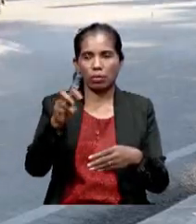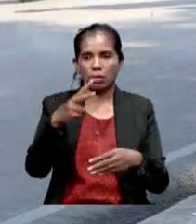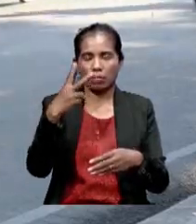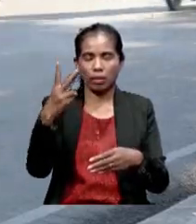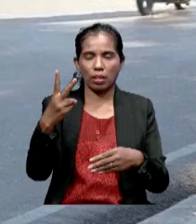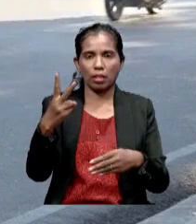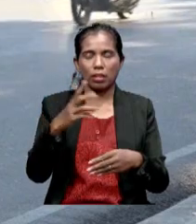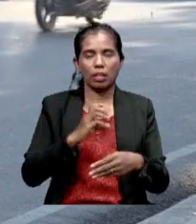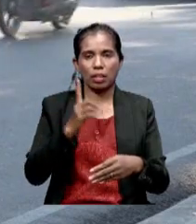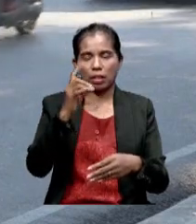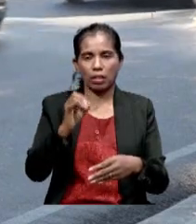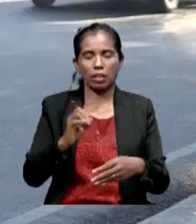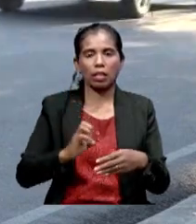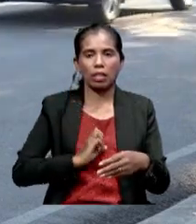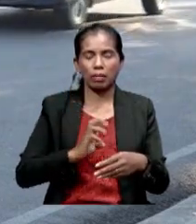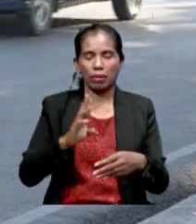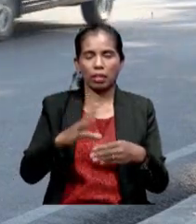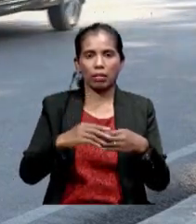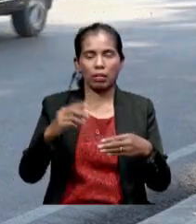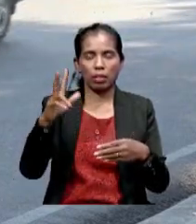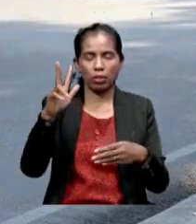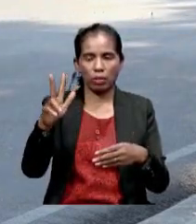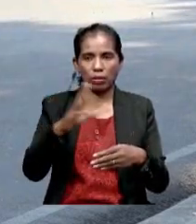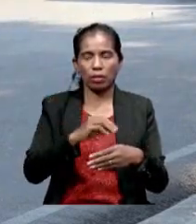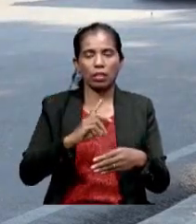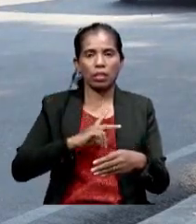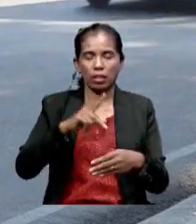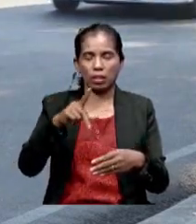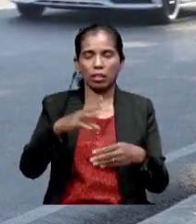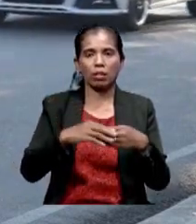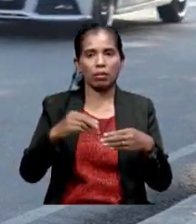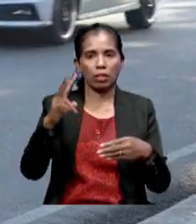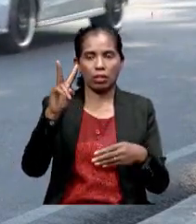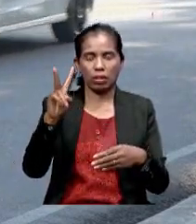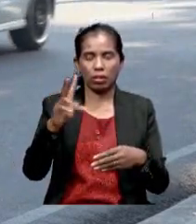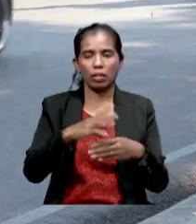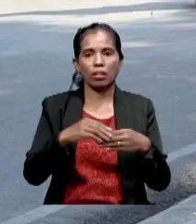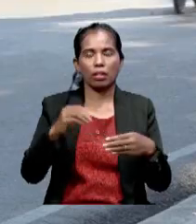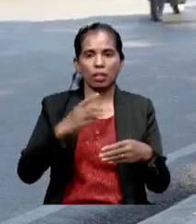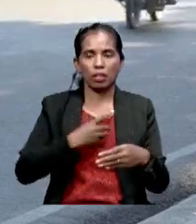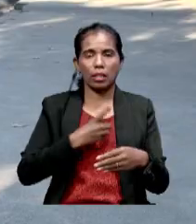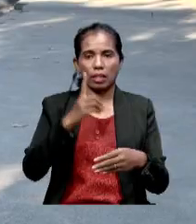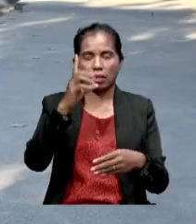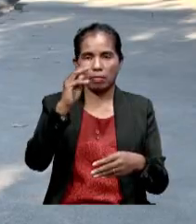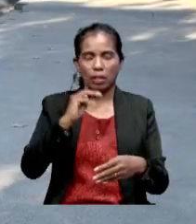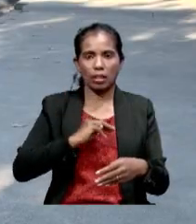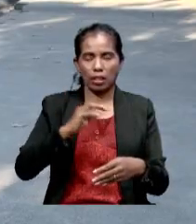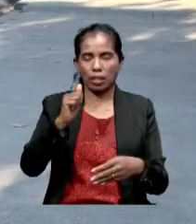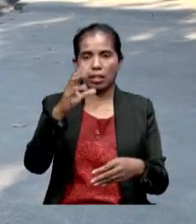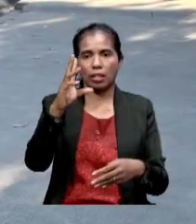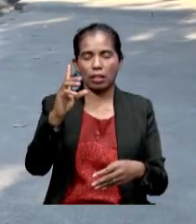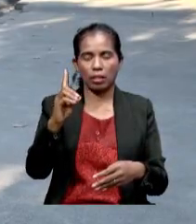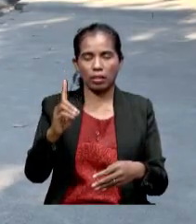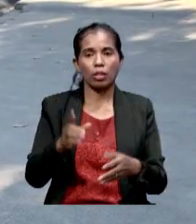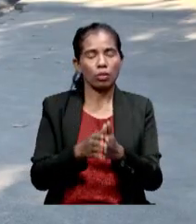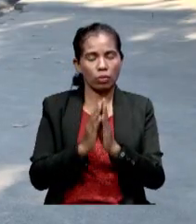Dili Hermera, dólar tolu, Dili Likisa, dólar rua, no Dili Maliana, dólar nem. Dente temos uso para passageiro Sira,